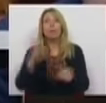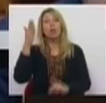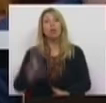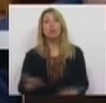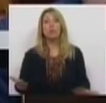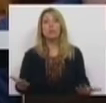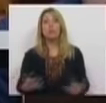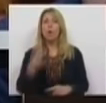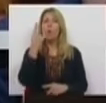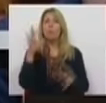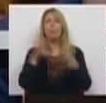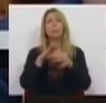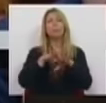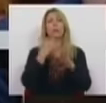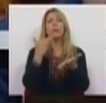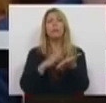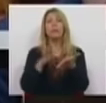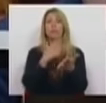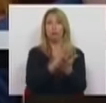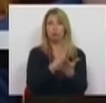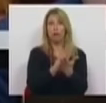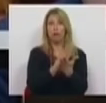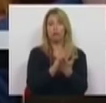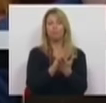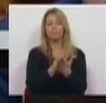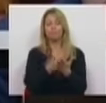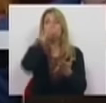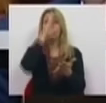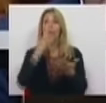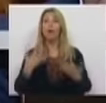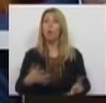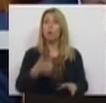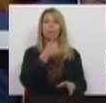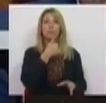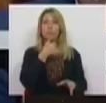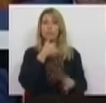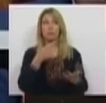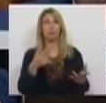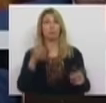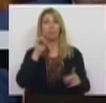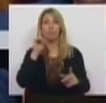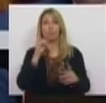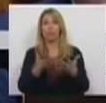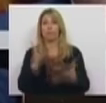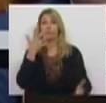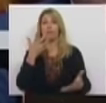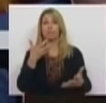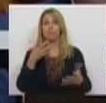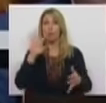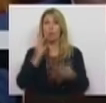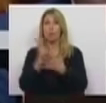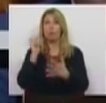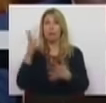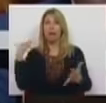Uma tem a ver com os manuais escolares. Este Governo tomou uma das medidas mais importantes nos últimos anos para garantir